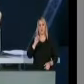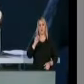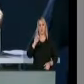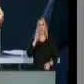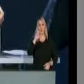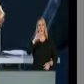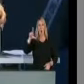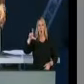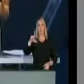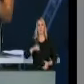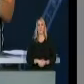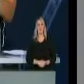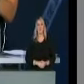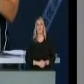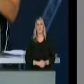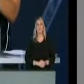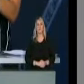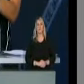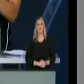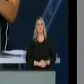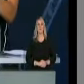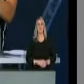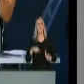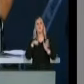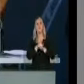perguntar. E a questão será para